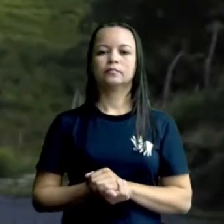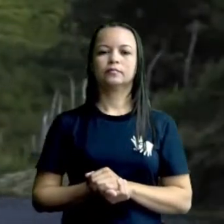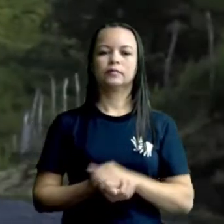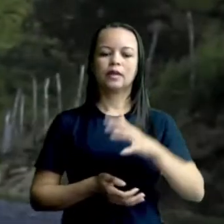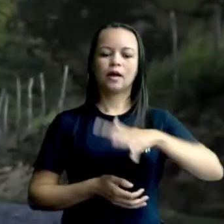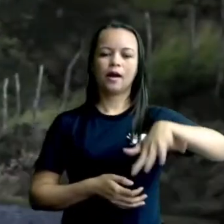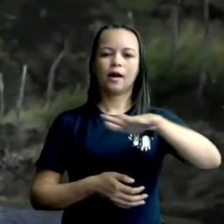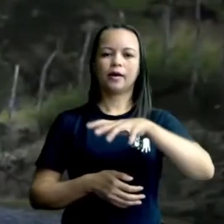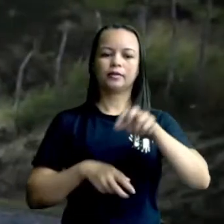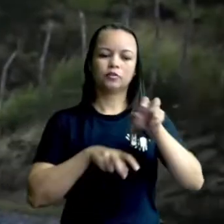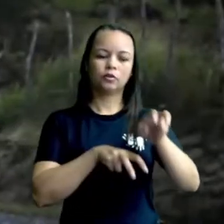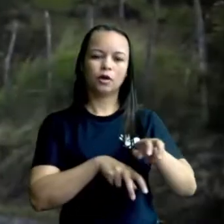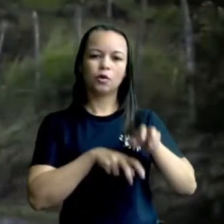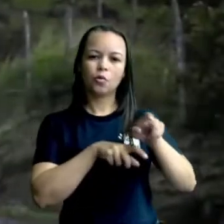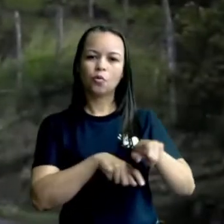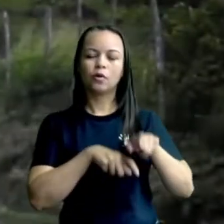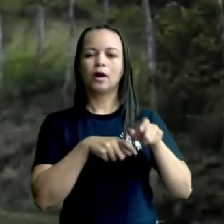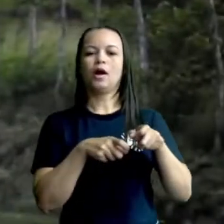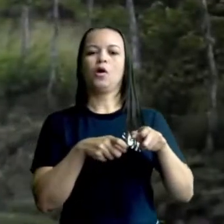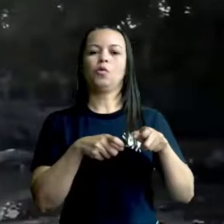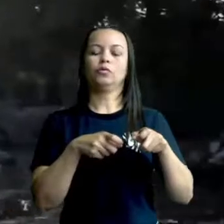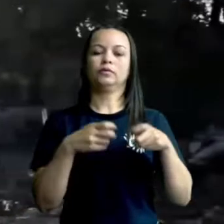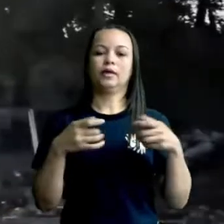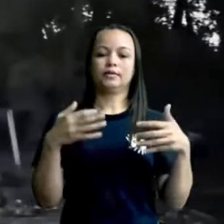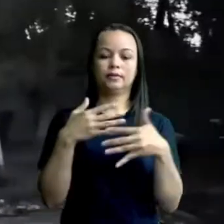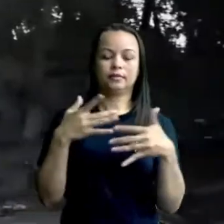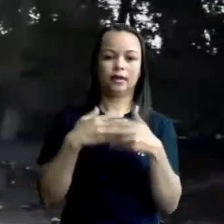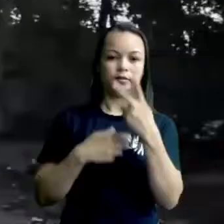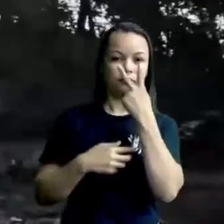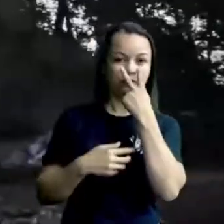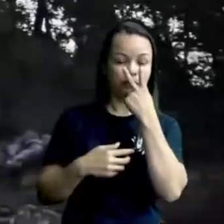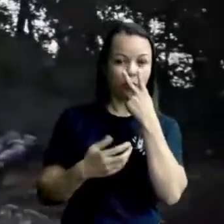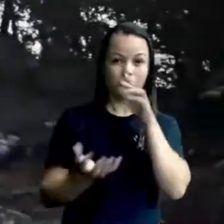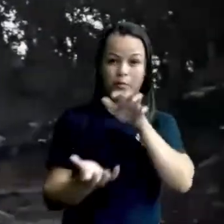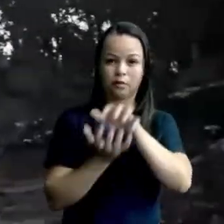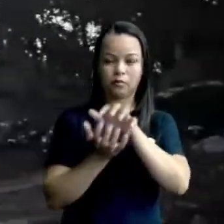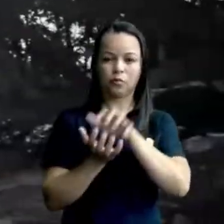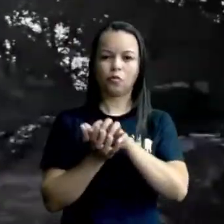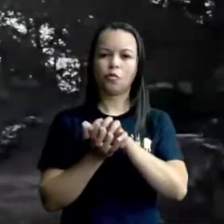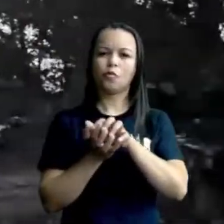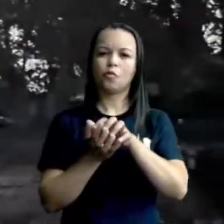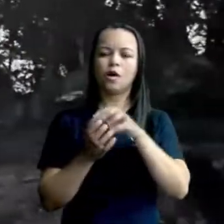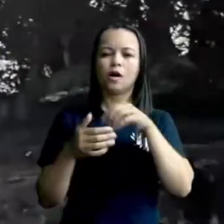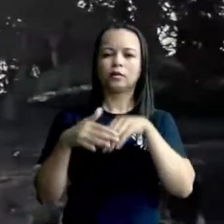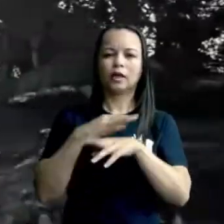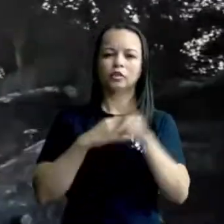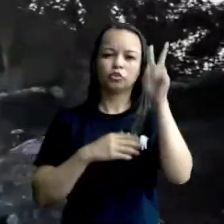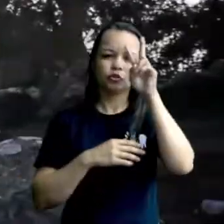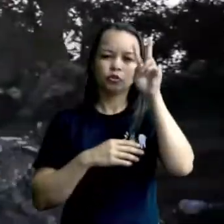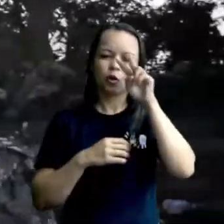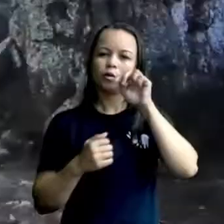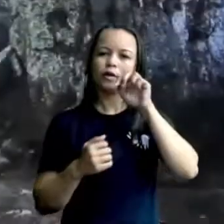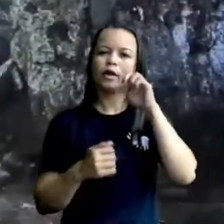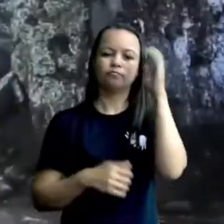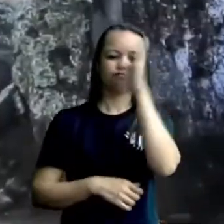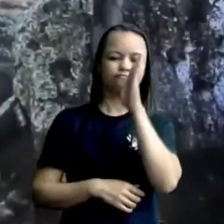Área da zona rural da Vitória de Santo Antão, Pernambuco, guarda uma importante parte da história do Brasil.